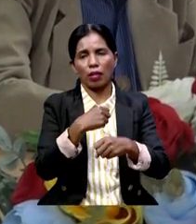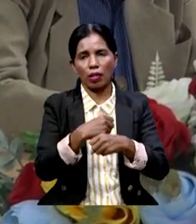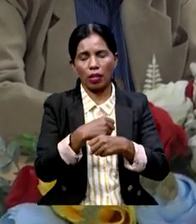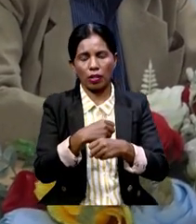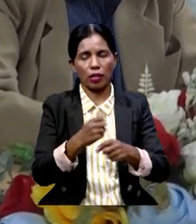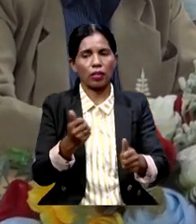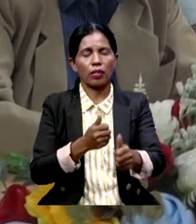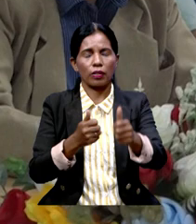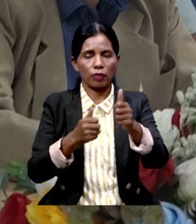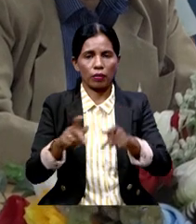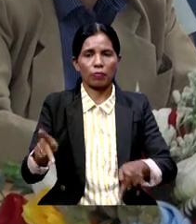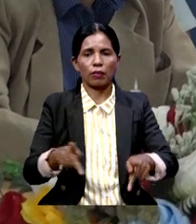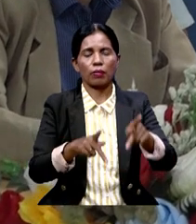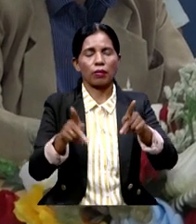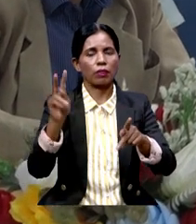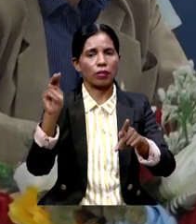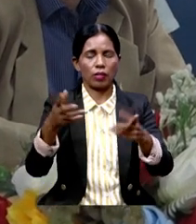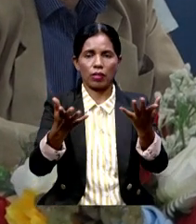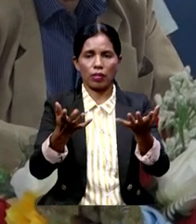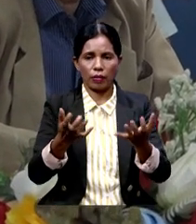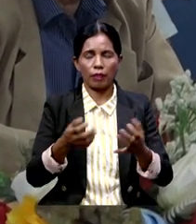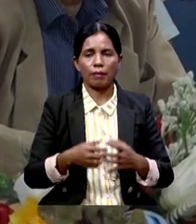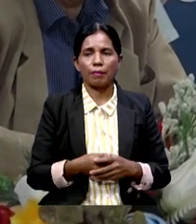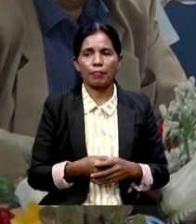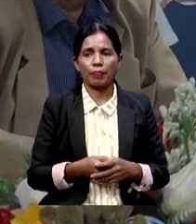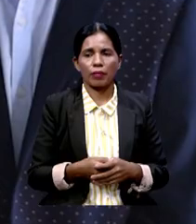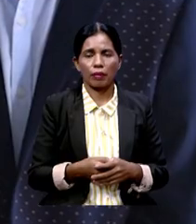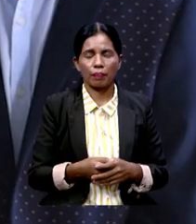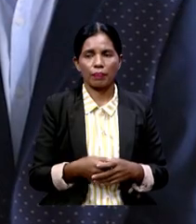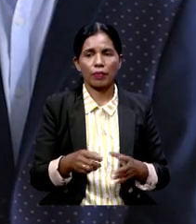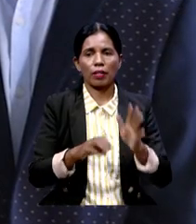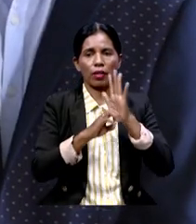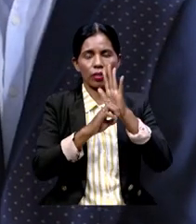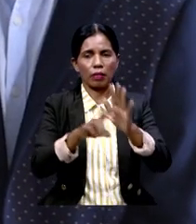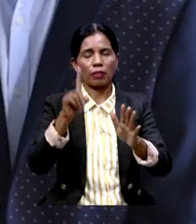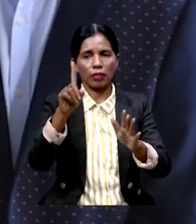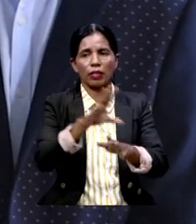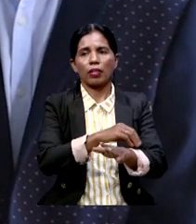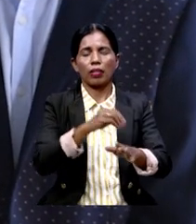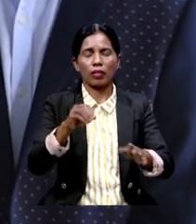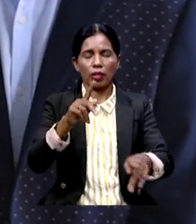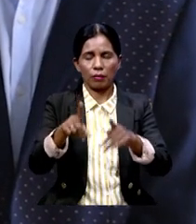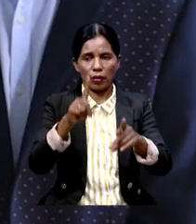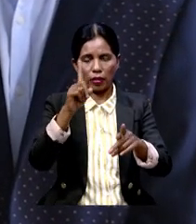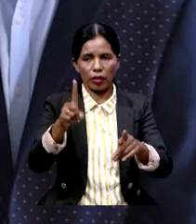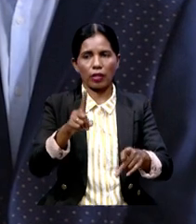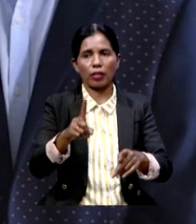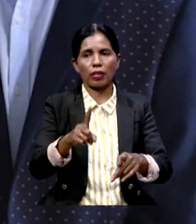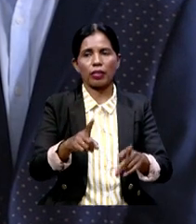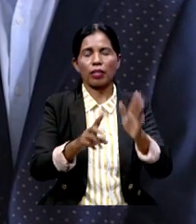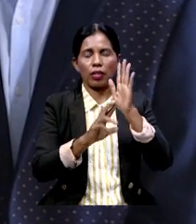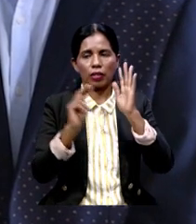nebela tuir público niahakara. Isto ida, por exemplo, ao fute exemplo, ida, nesan proponente ida, candidato ida